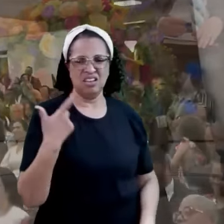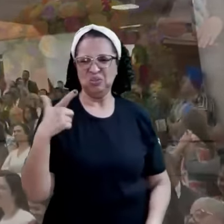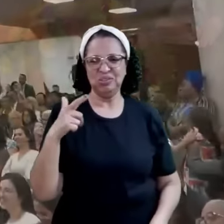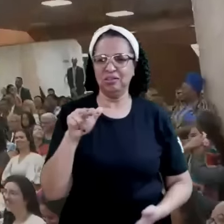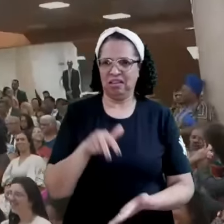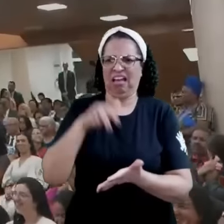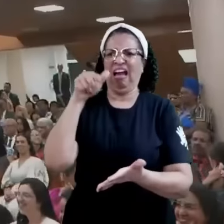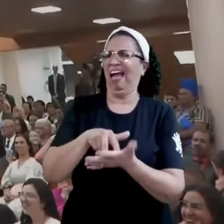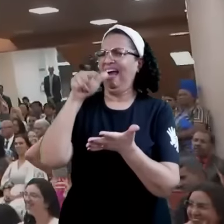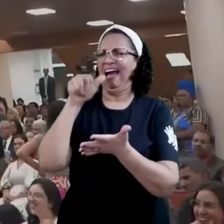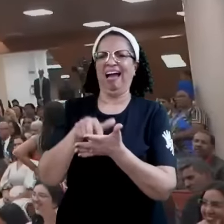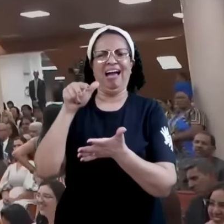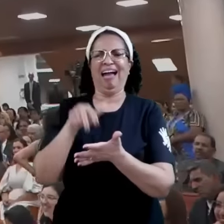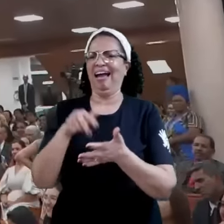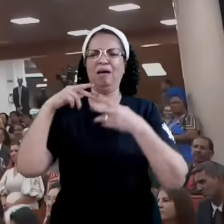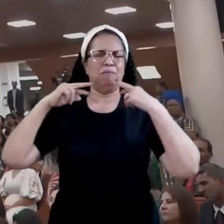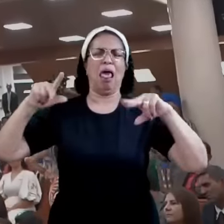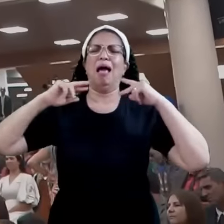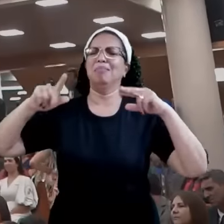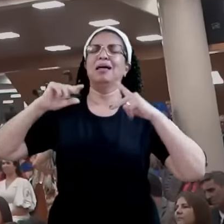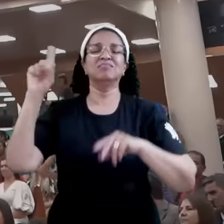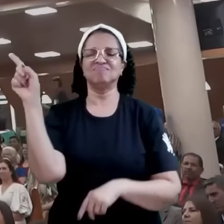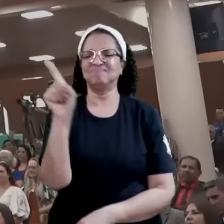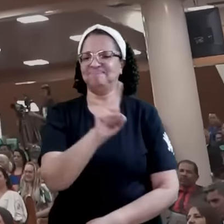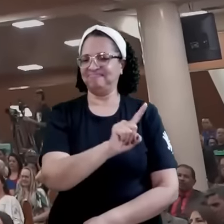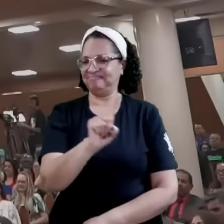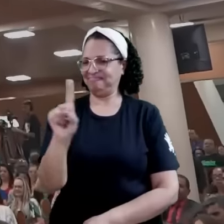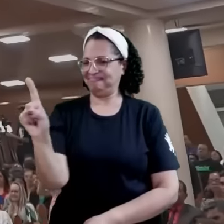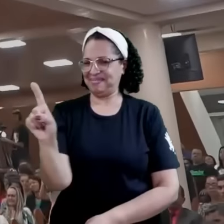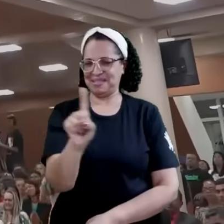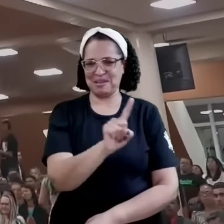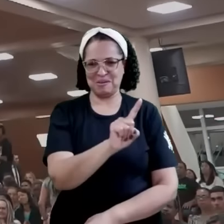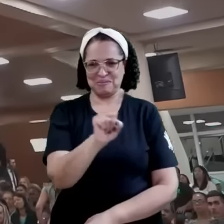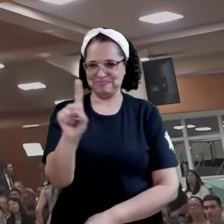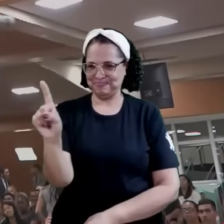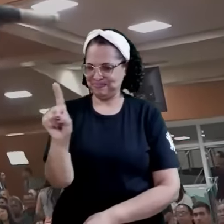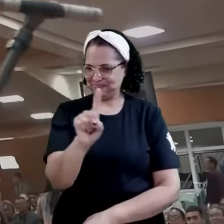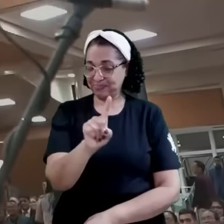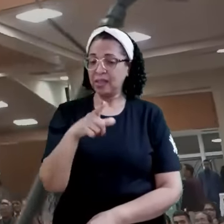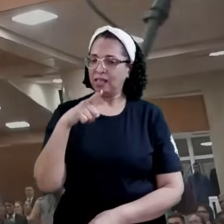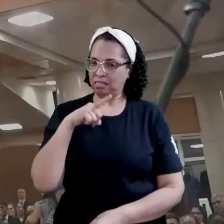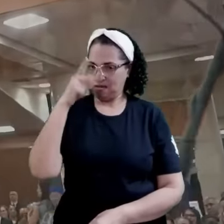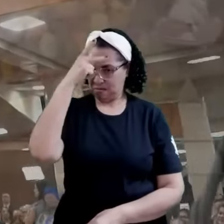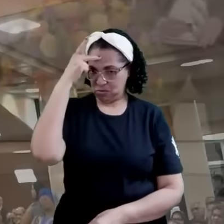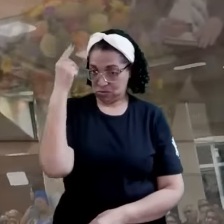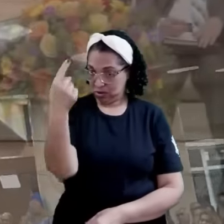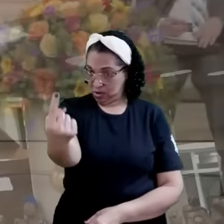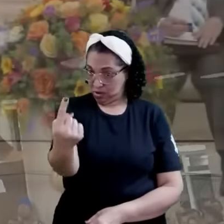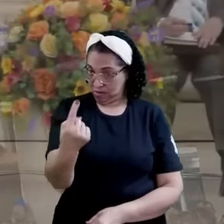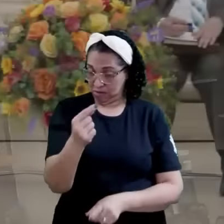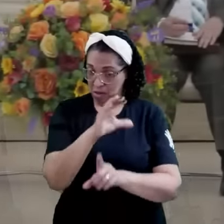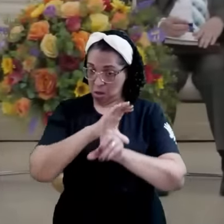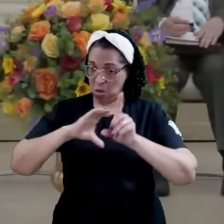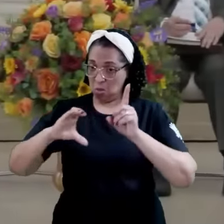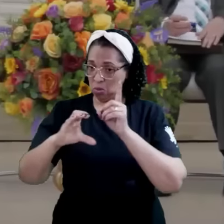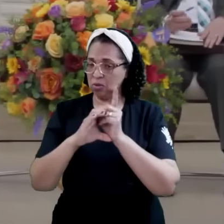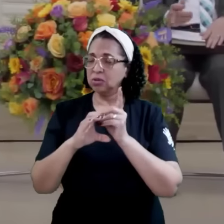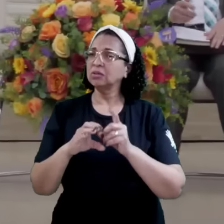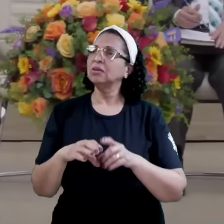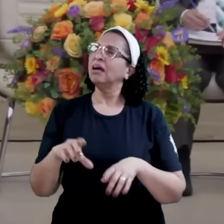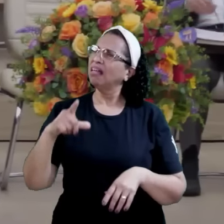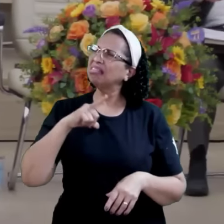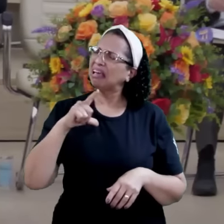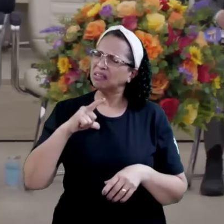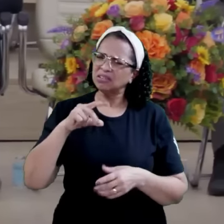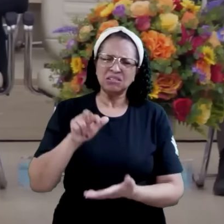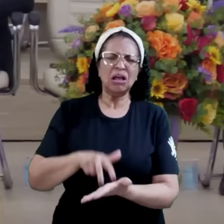Fly Com todo o respeito porque tem gente que o culto só é bom se for no movimento mas Jesus olhou para ele disse o que queres